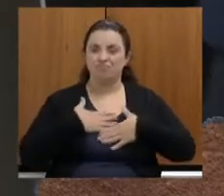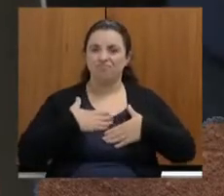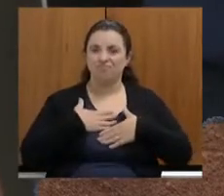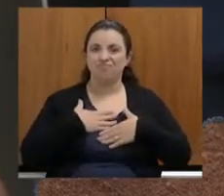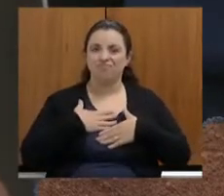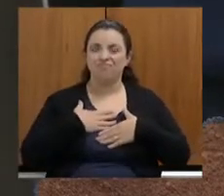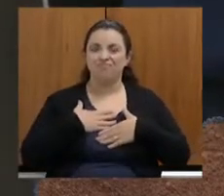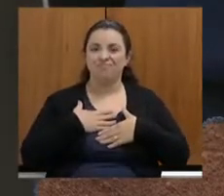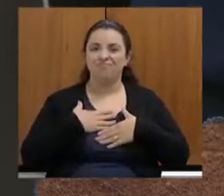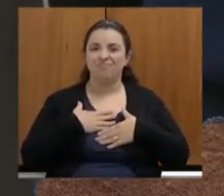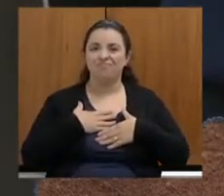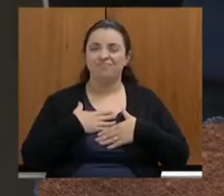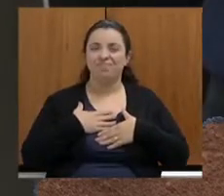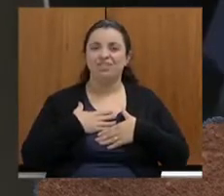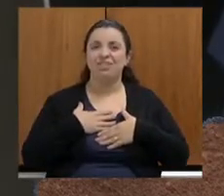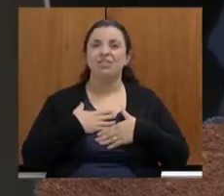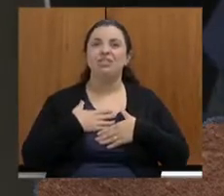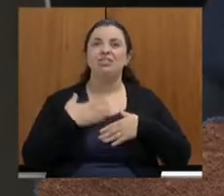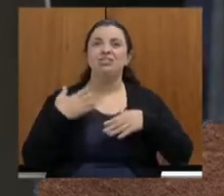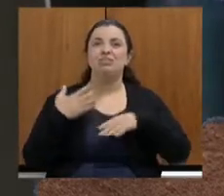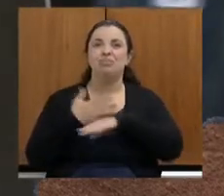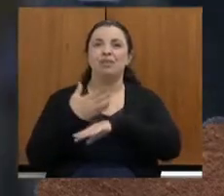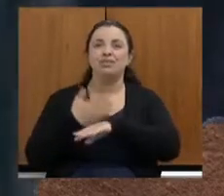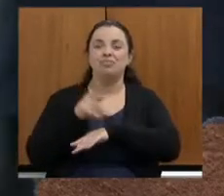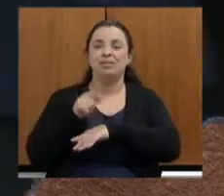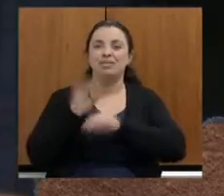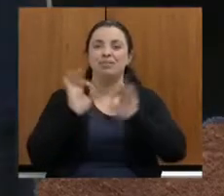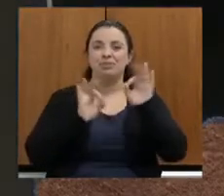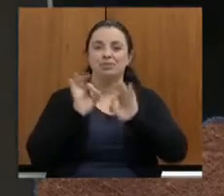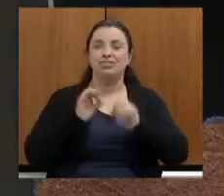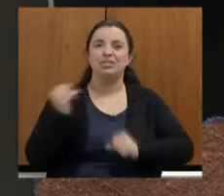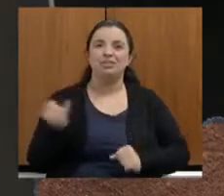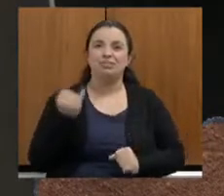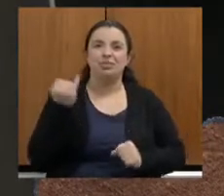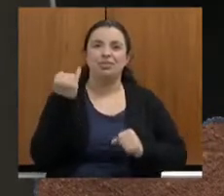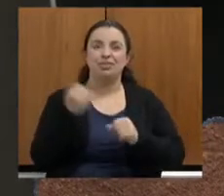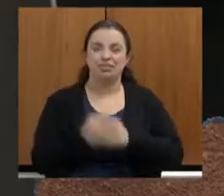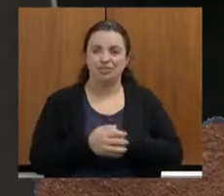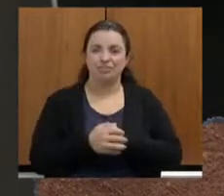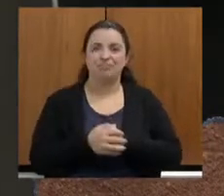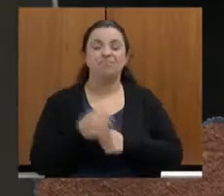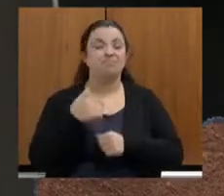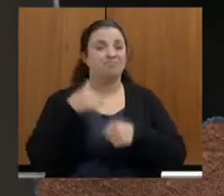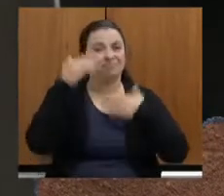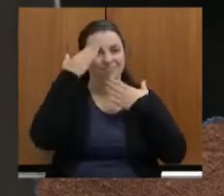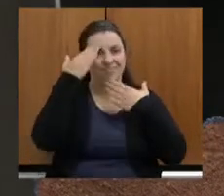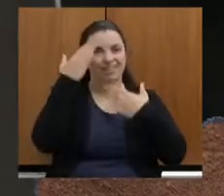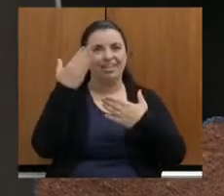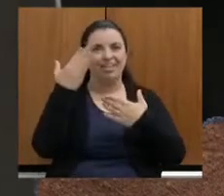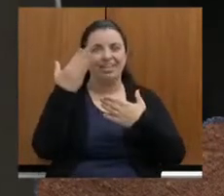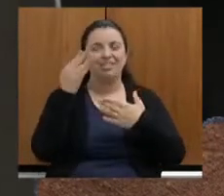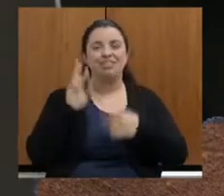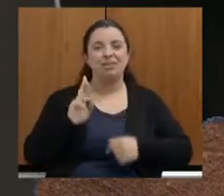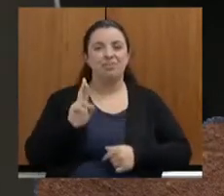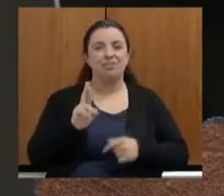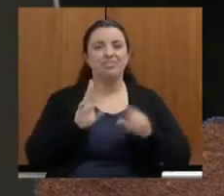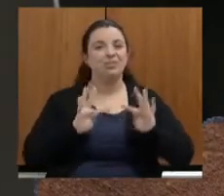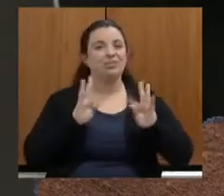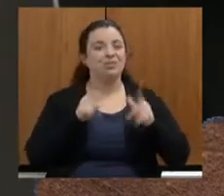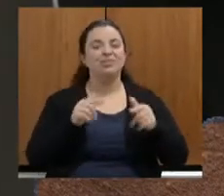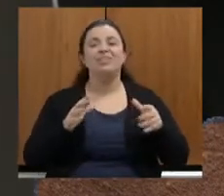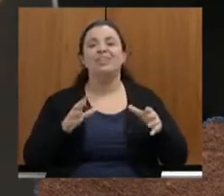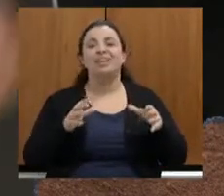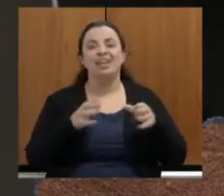participar desse projeto tão importante agradeço em nome de toda equipe da